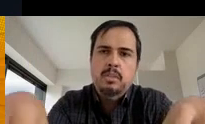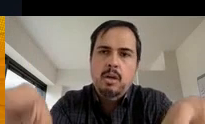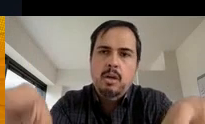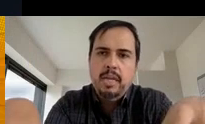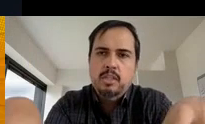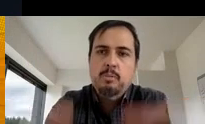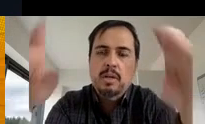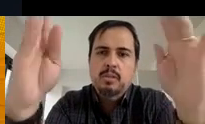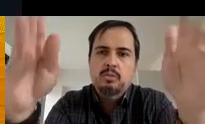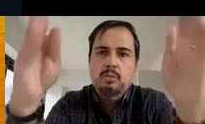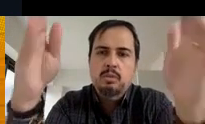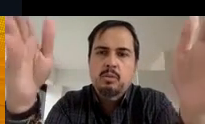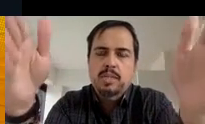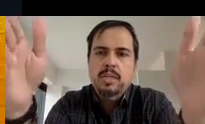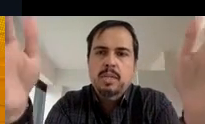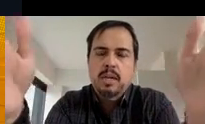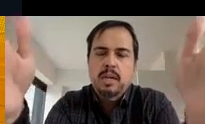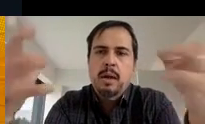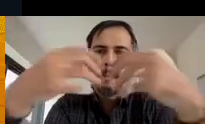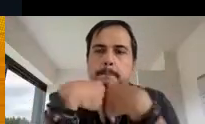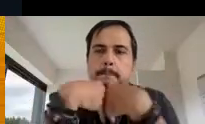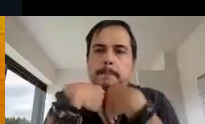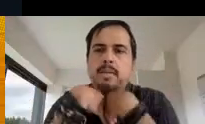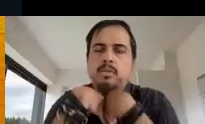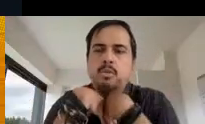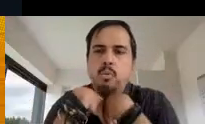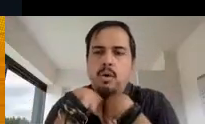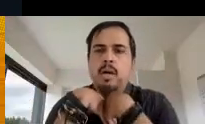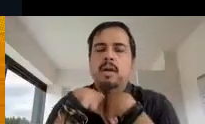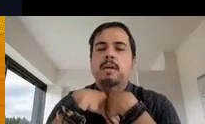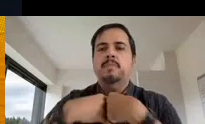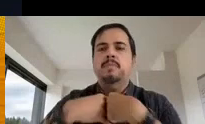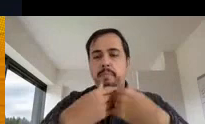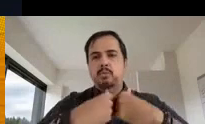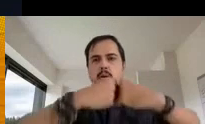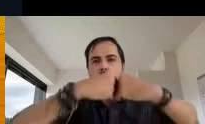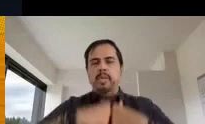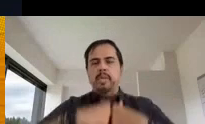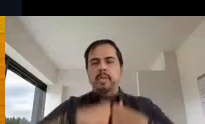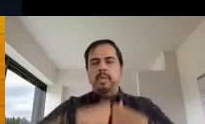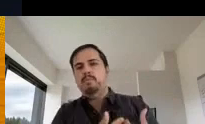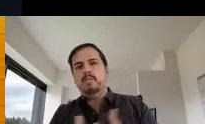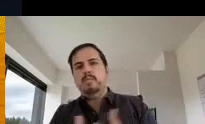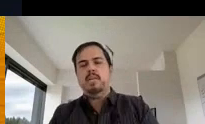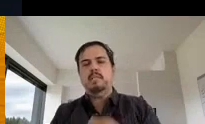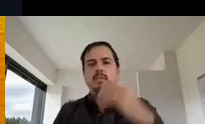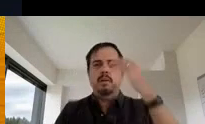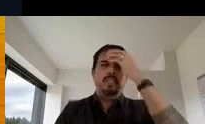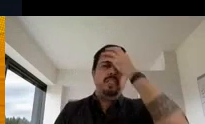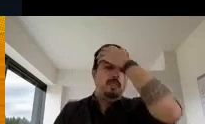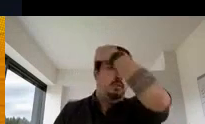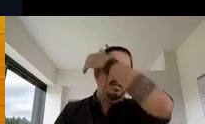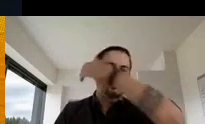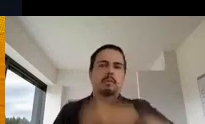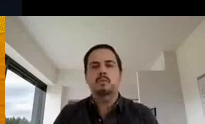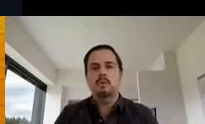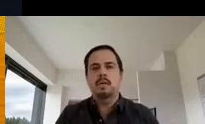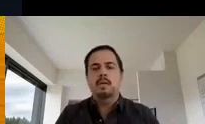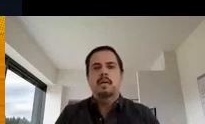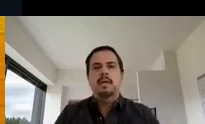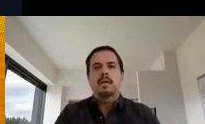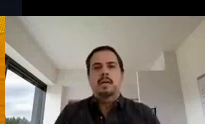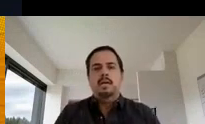baixo, propositalmente, por uma questão totalmente pessoal, e pessoal mesmo, que não dá para você trazer